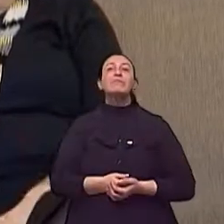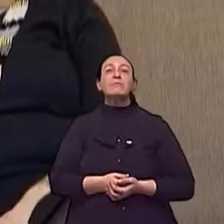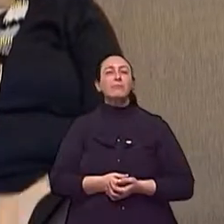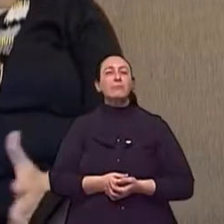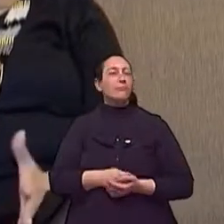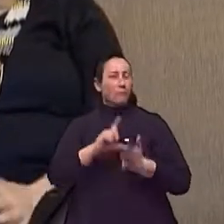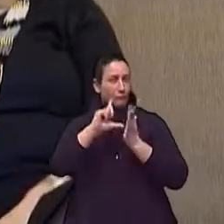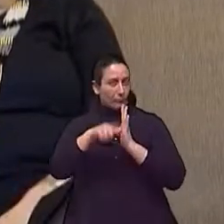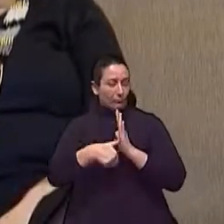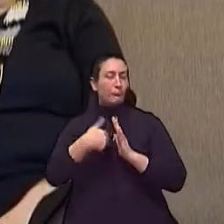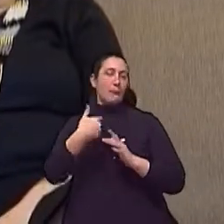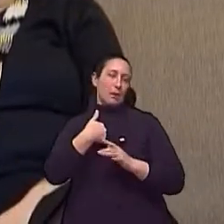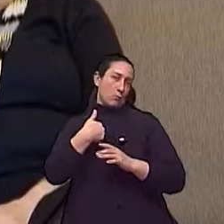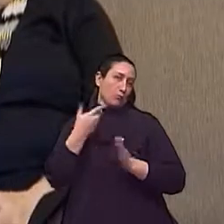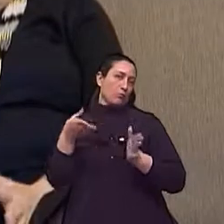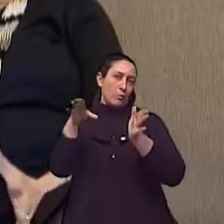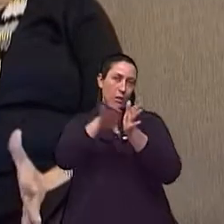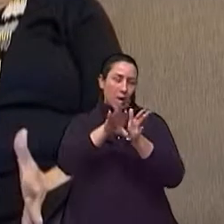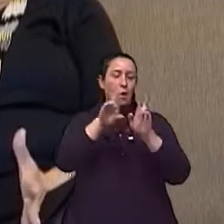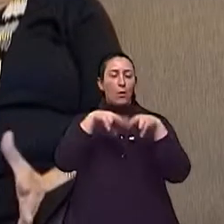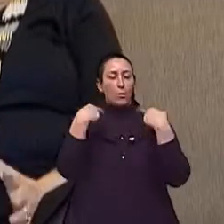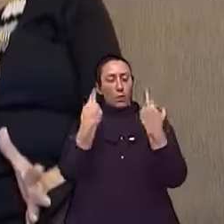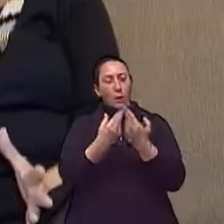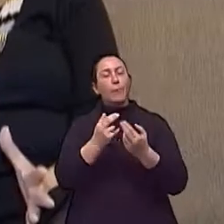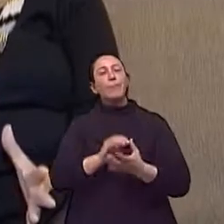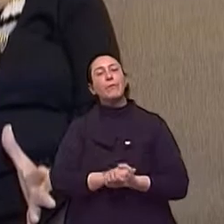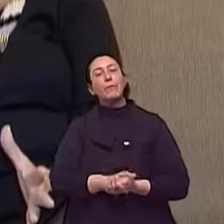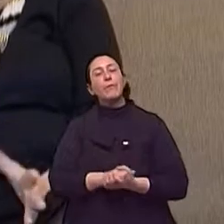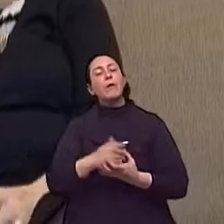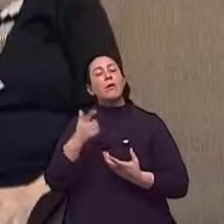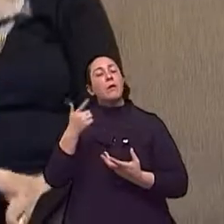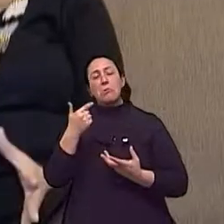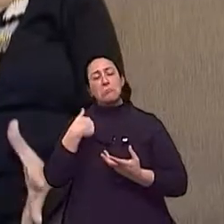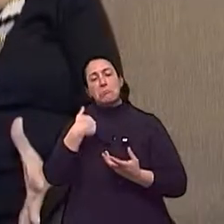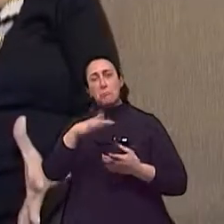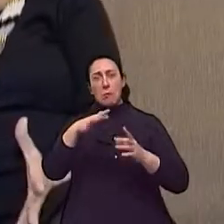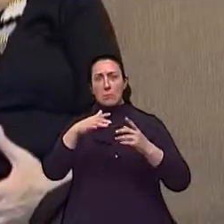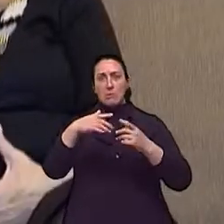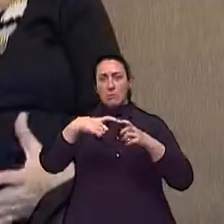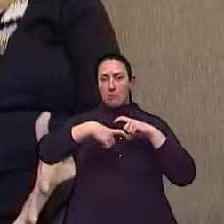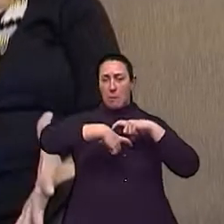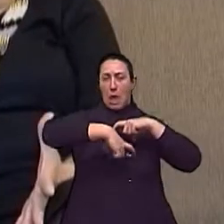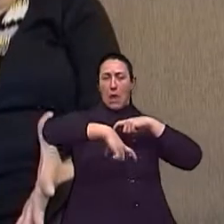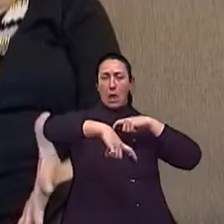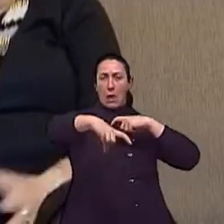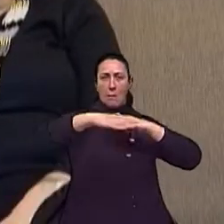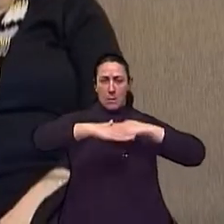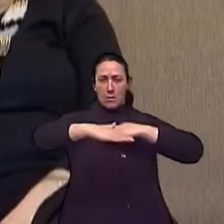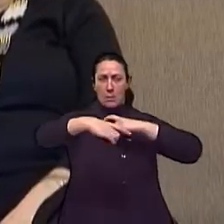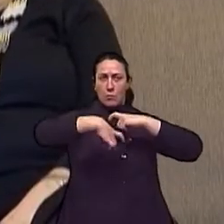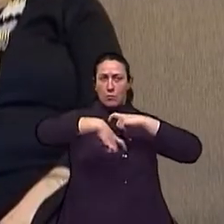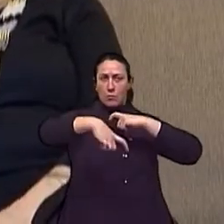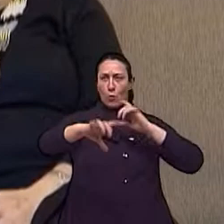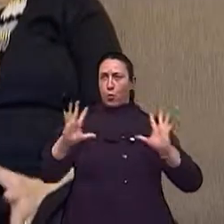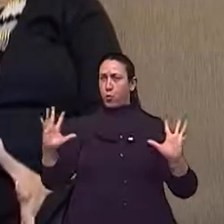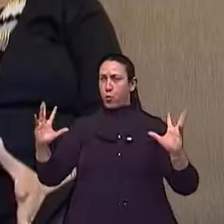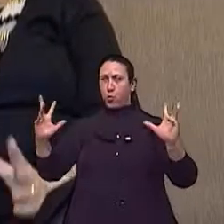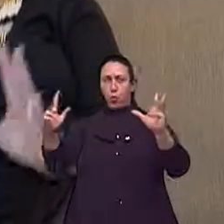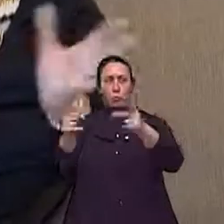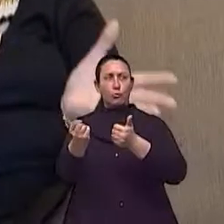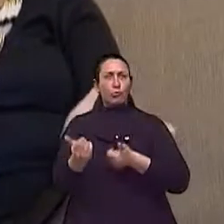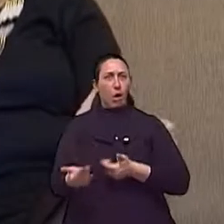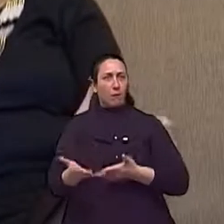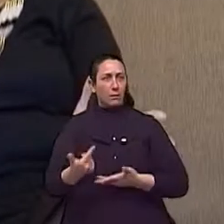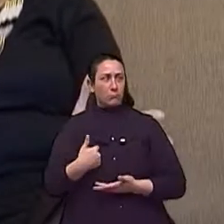cheguei na reunião no dia marcado alguém pergunta e cheguei numa sala uma mesa muito grande cheia de jovens eu digo